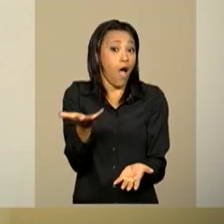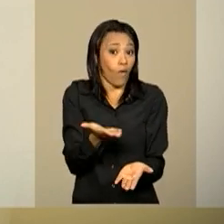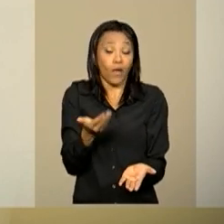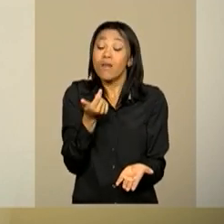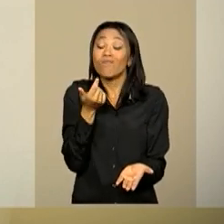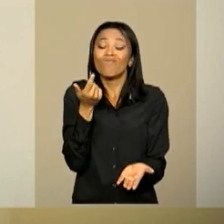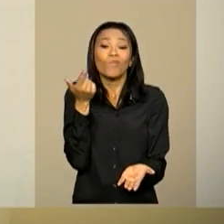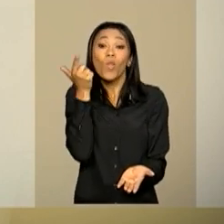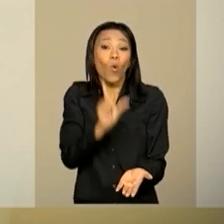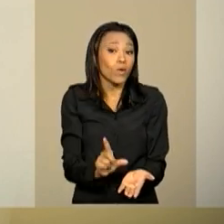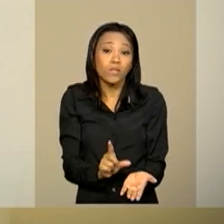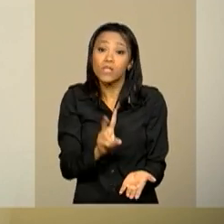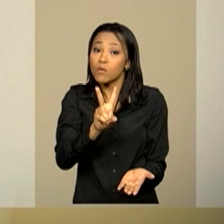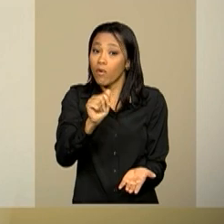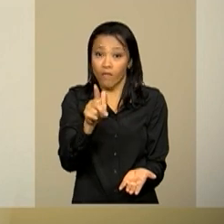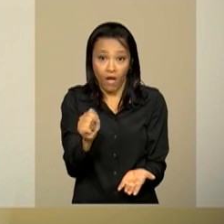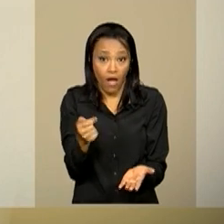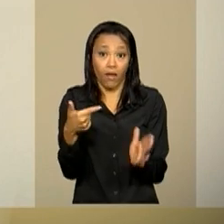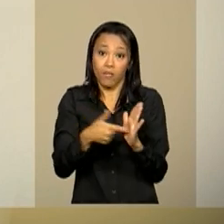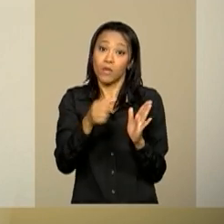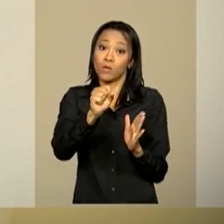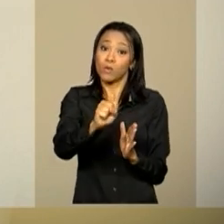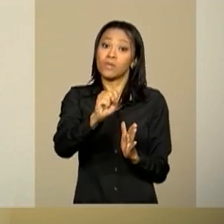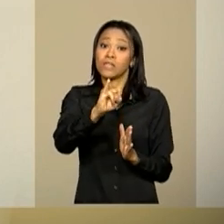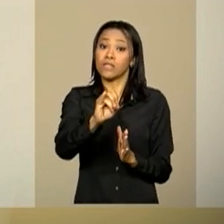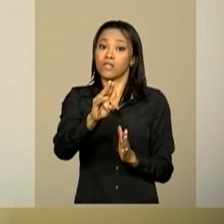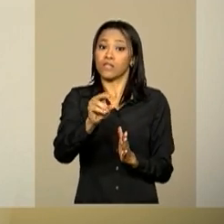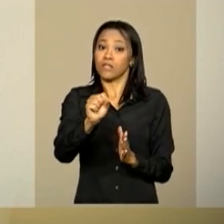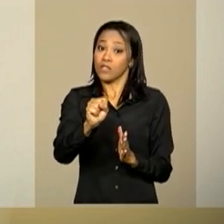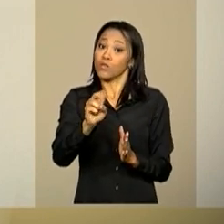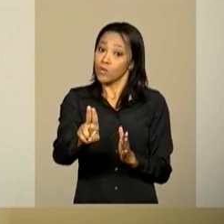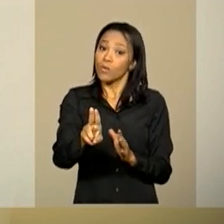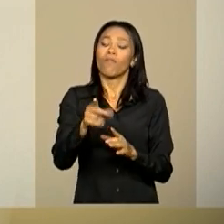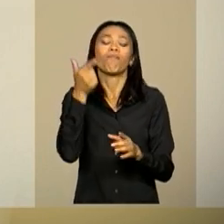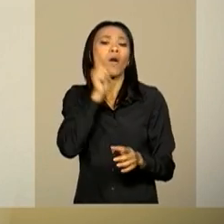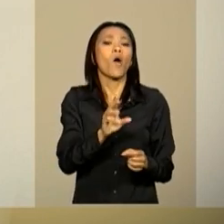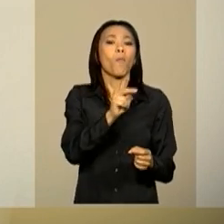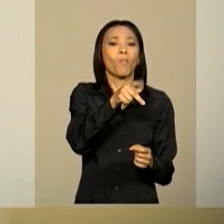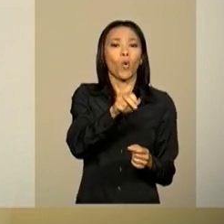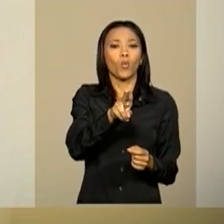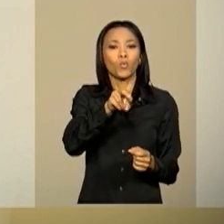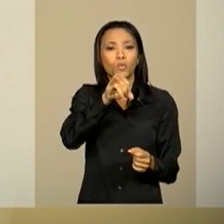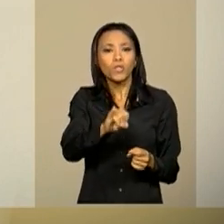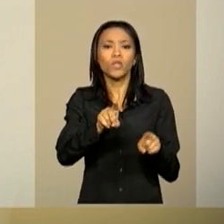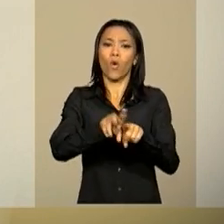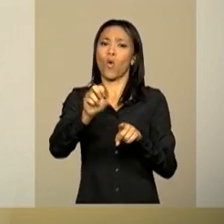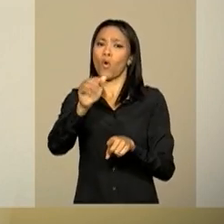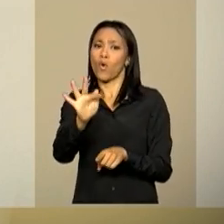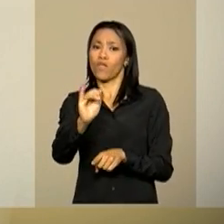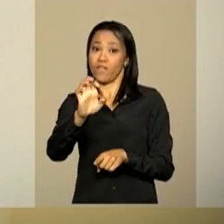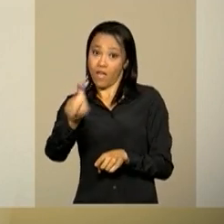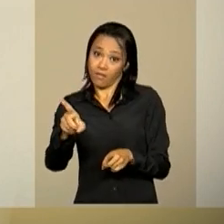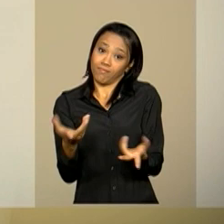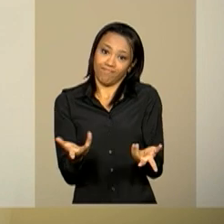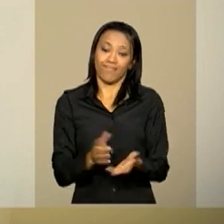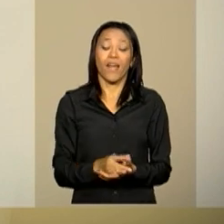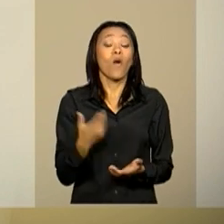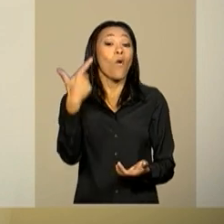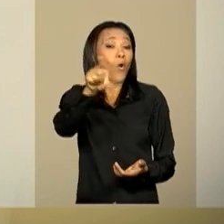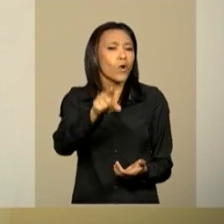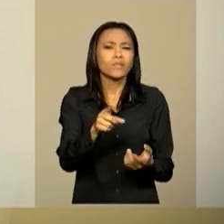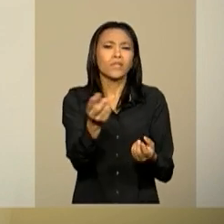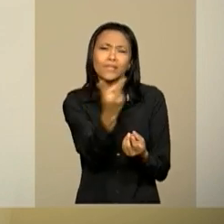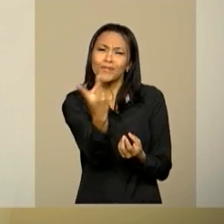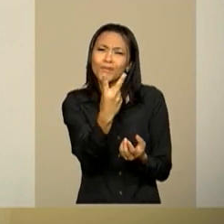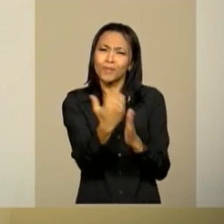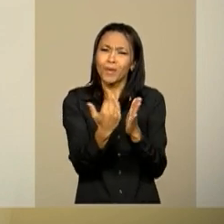conseguir uma vaga pelo cesu terá nova chance com o ProUni ou com o fi a gente não poderia deixar de falar do proun